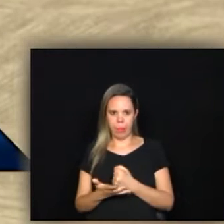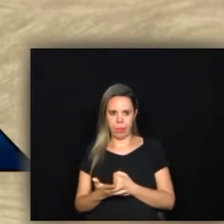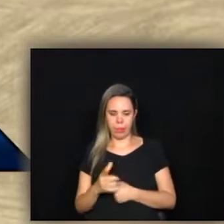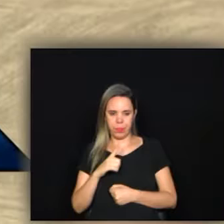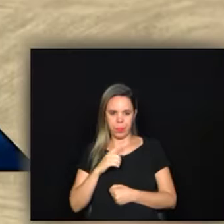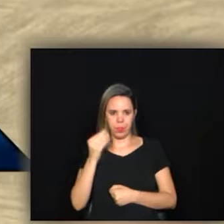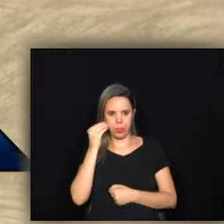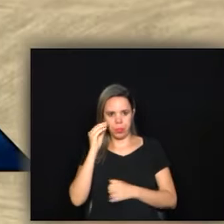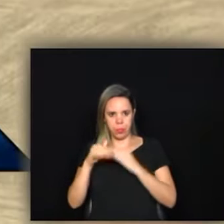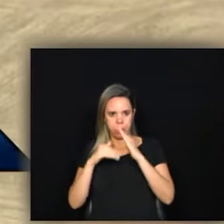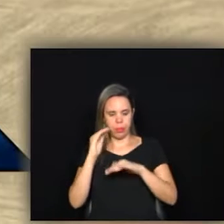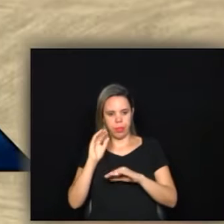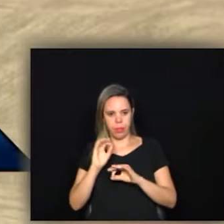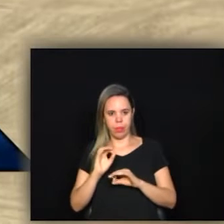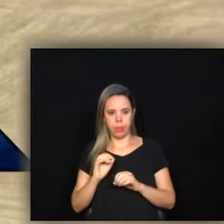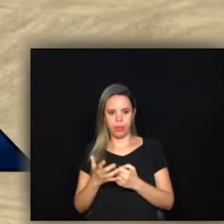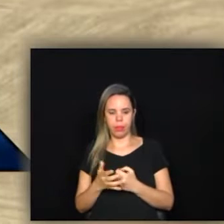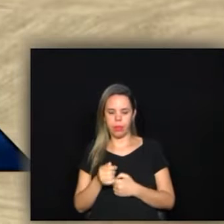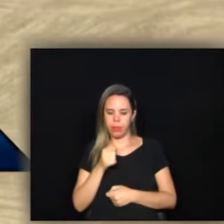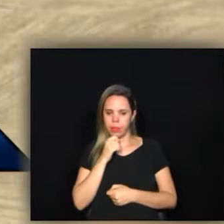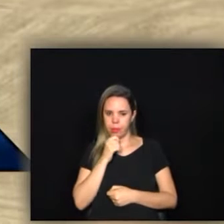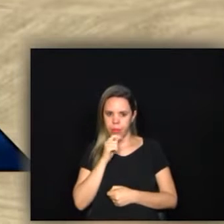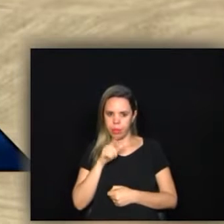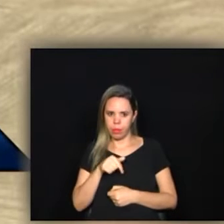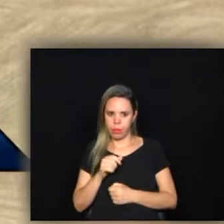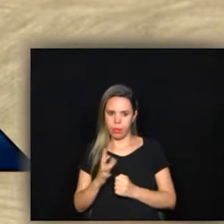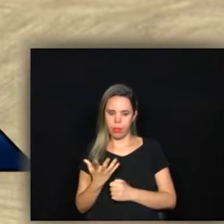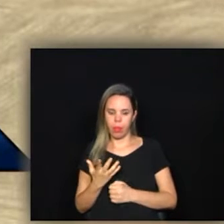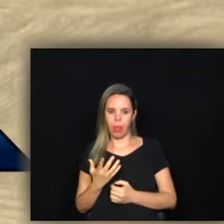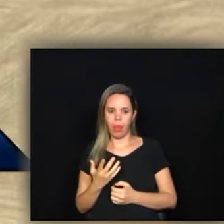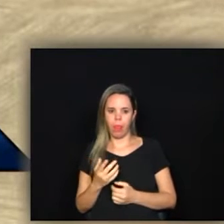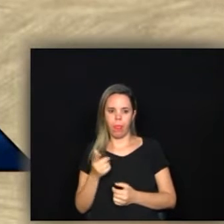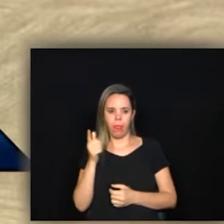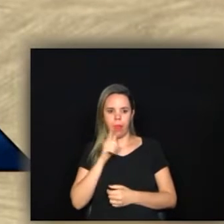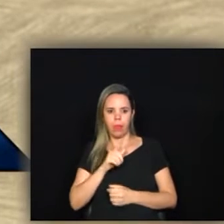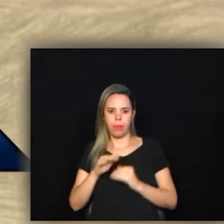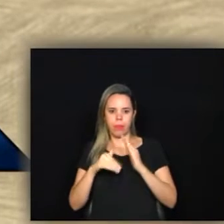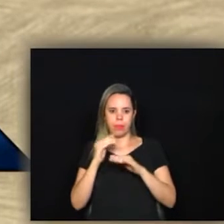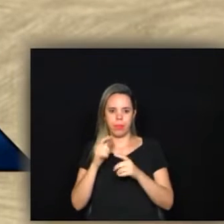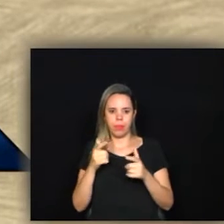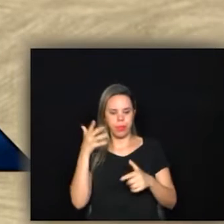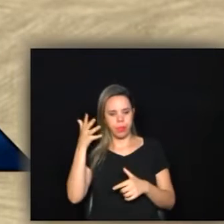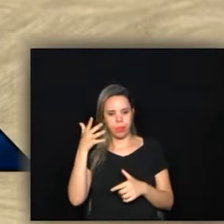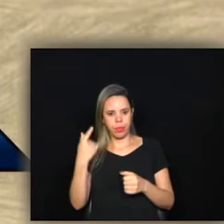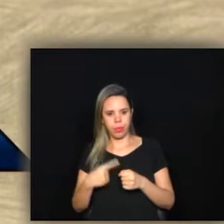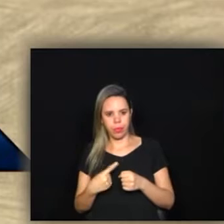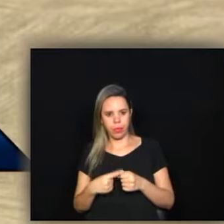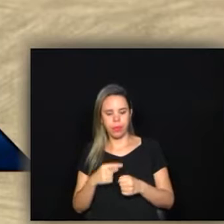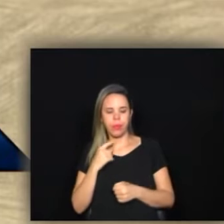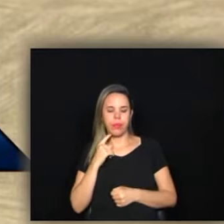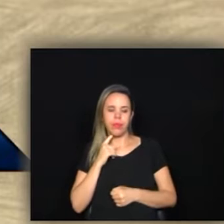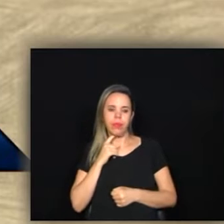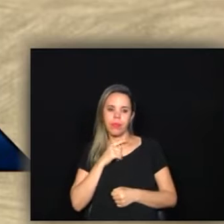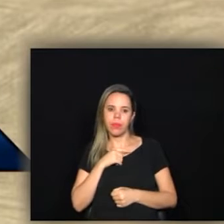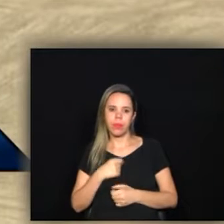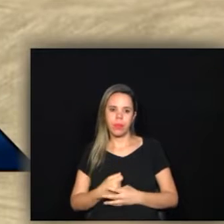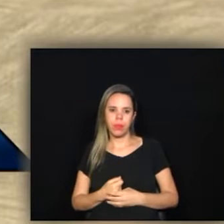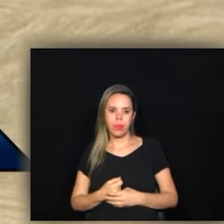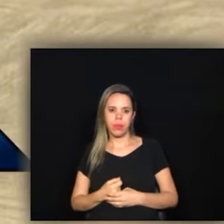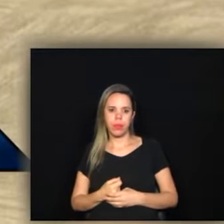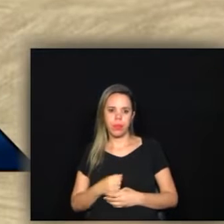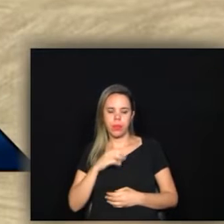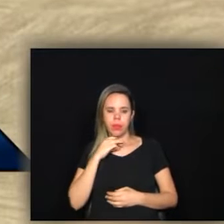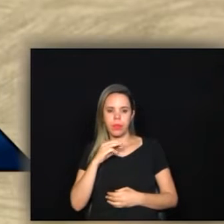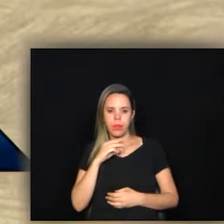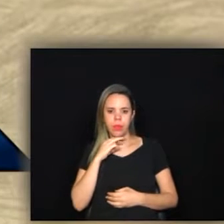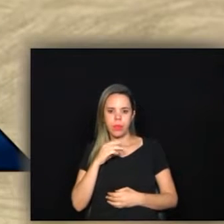vai tentar construir o plano enquanto a pandemia estiver acontecendo, para que a gente consiga construir uma grande conferência municipal entre